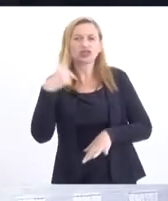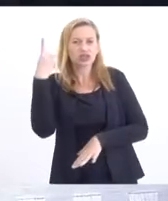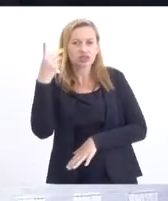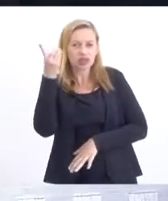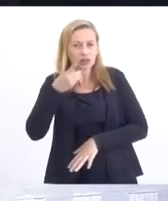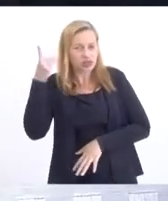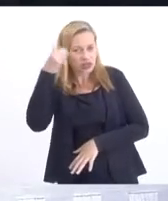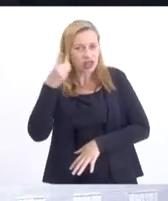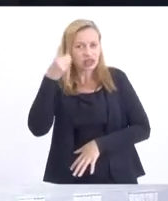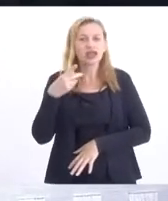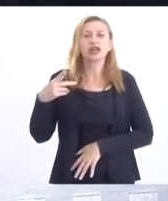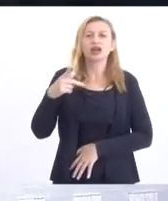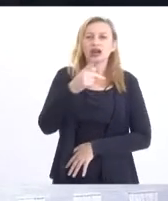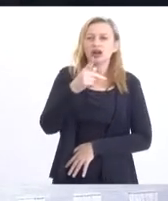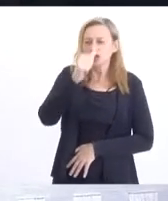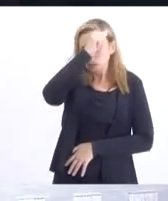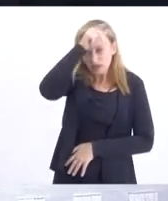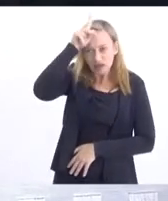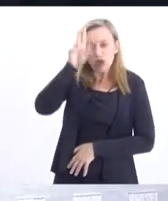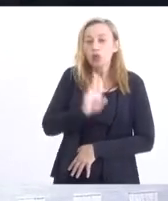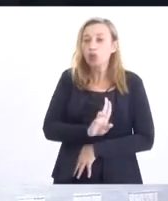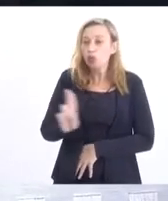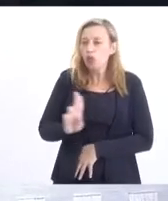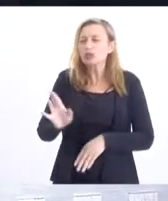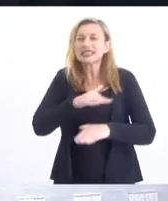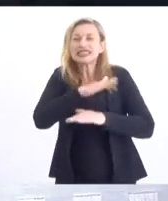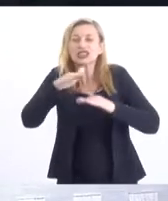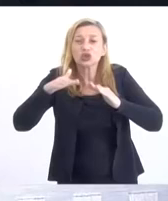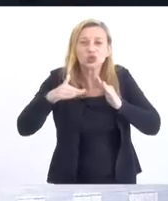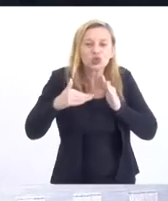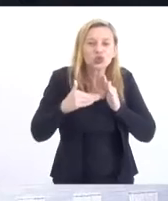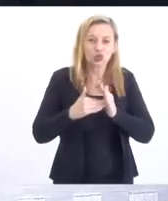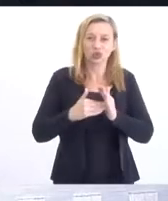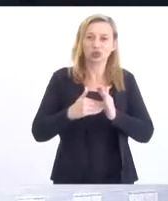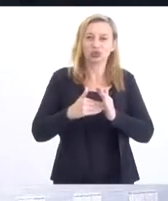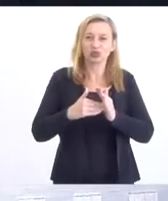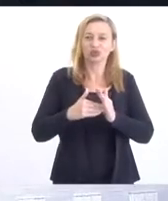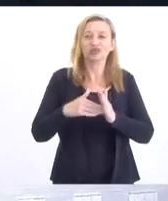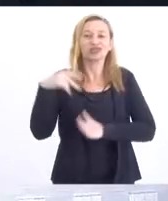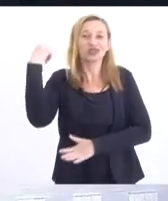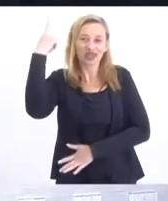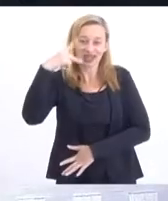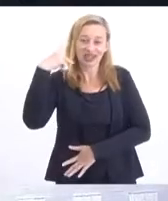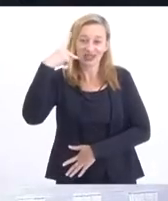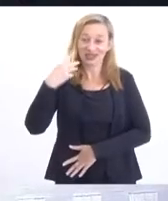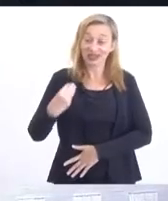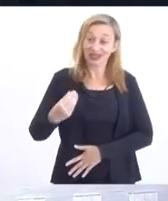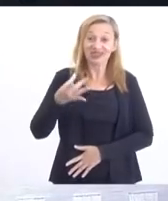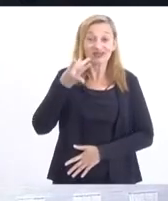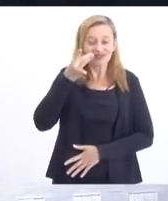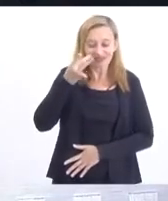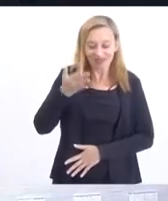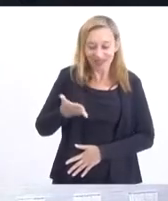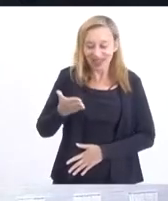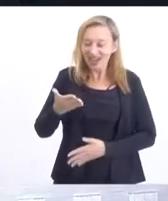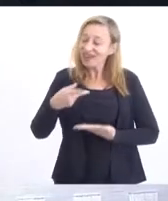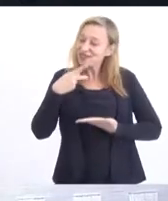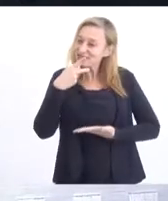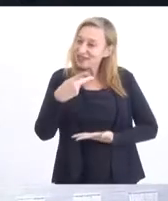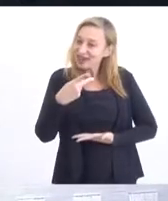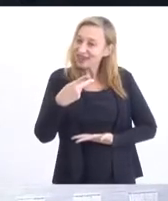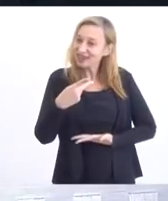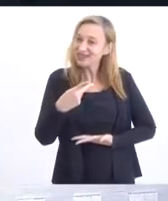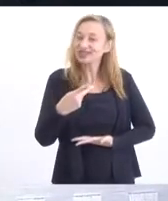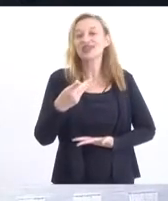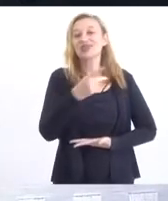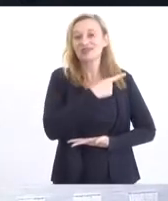aos prefeitos. Então, em nome de todos os vereadores presentes, passar a palavra para